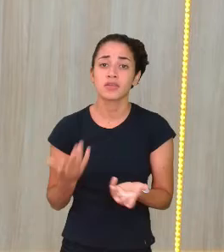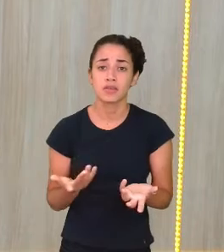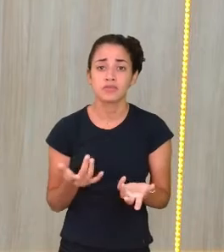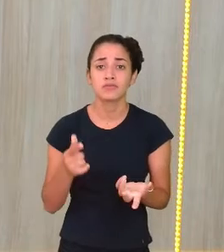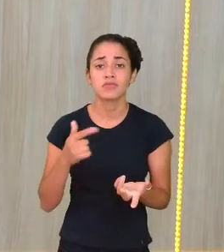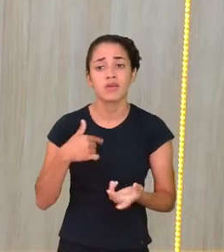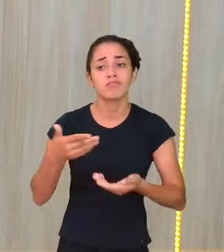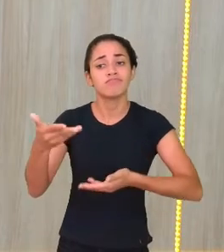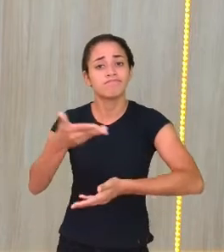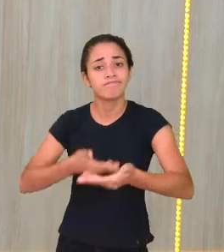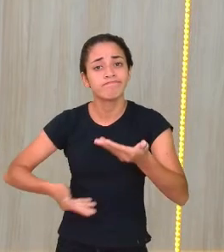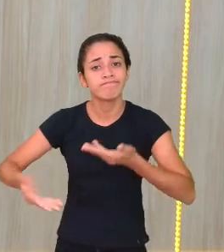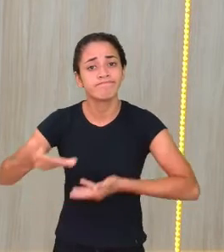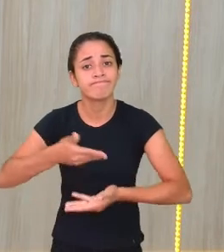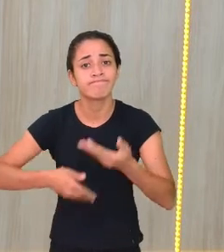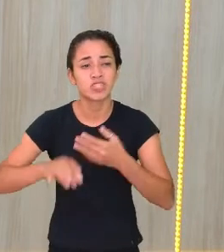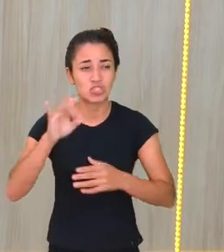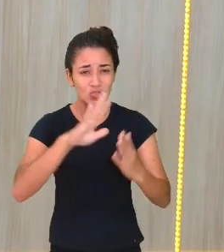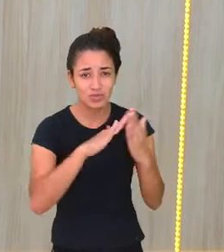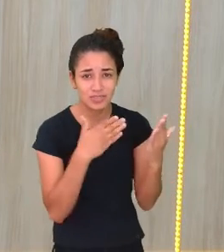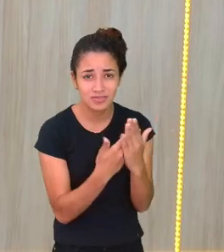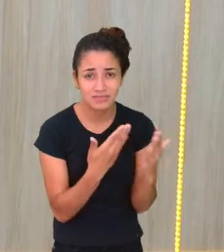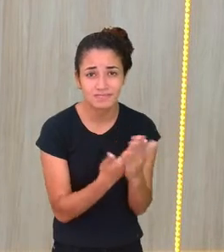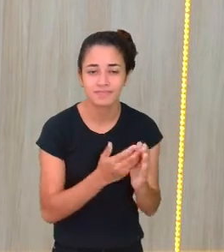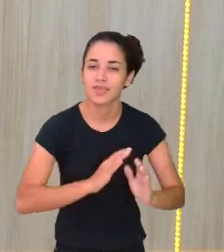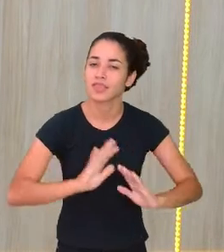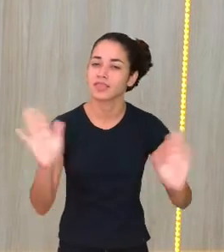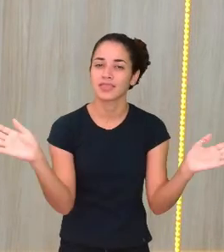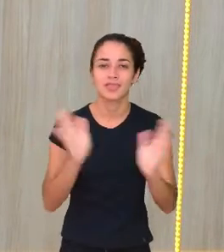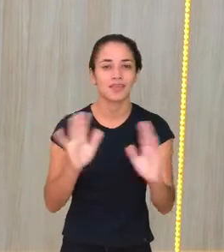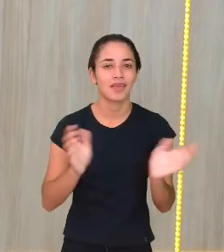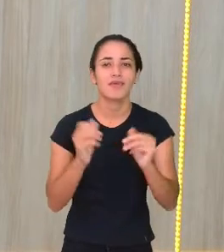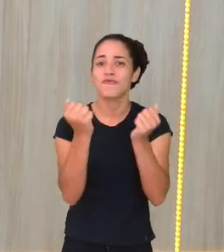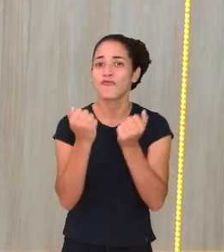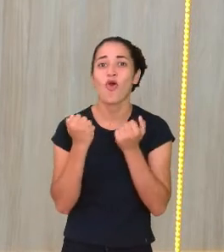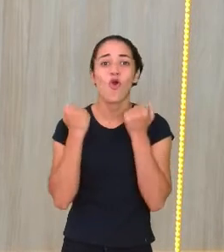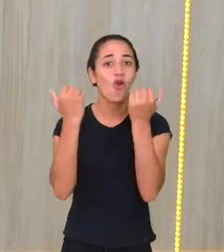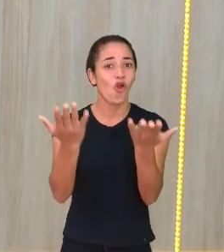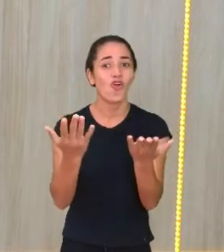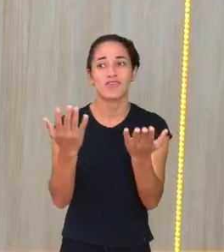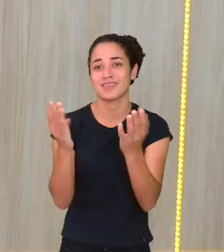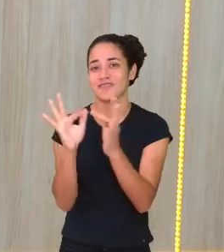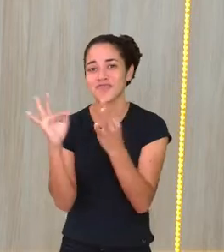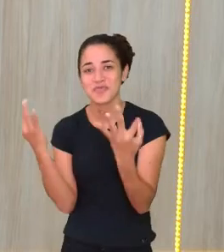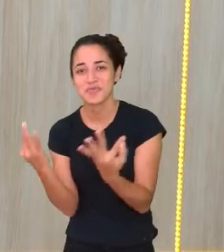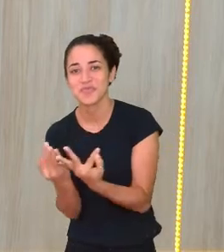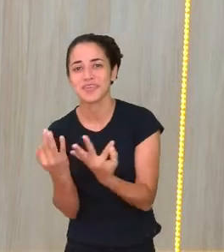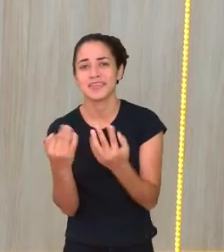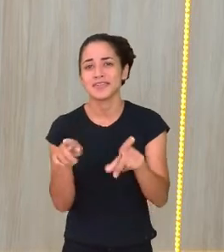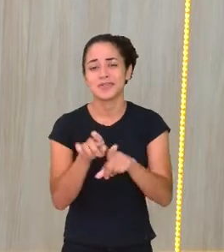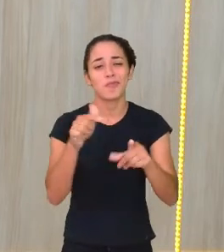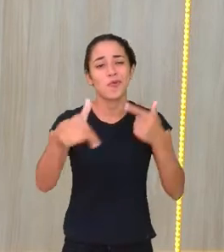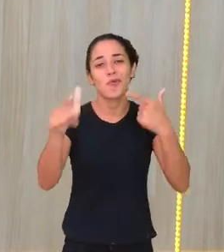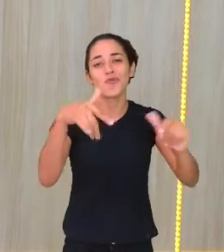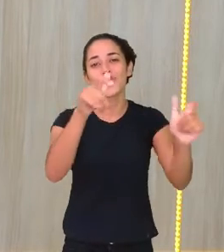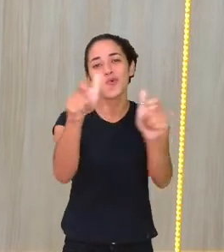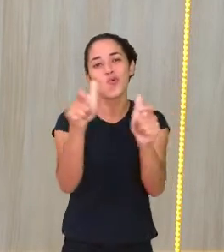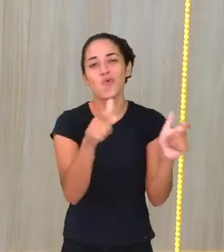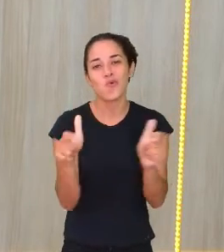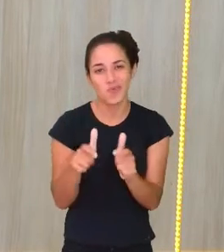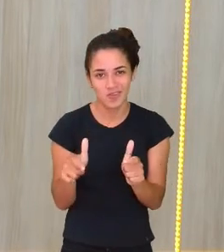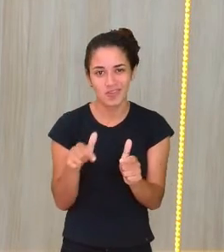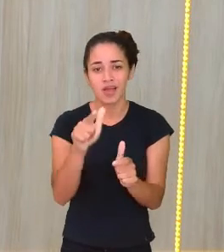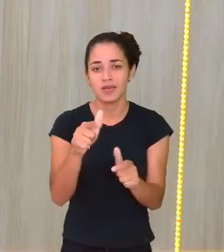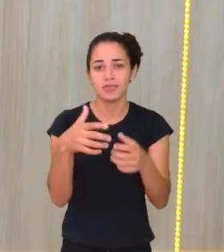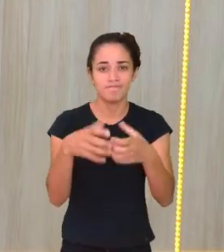vivência, ele não fica só na escola, ele leva para além da escola, para a família e para outros ambientes que